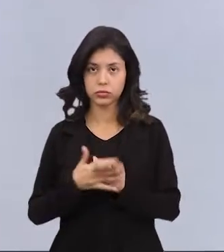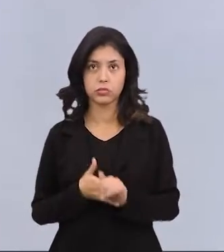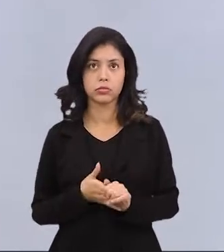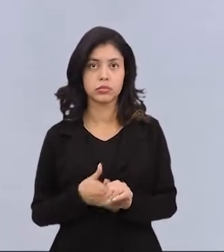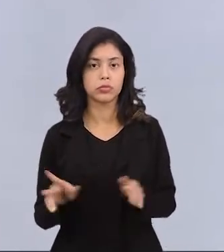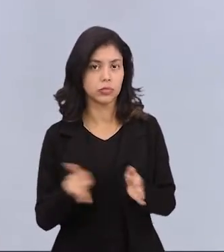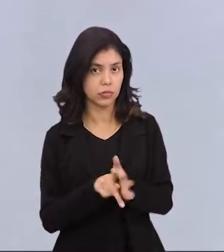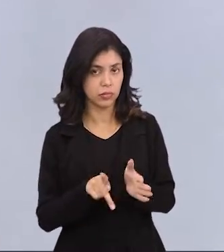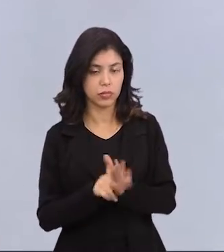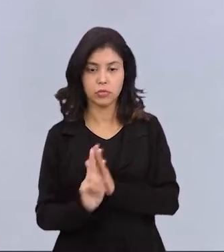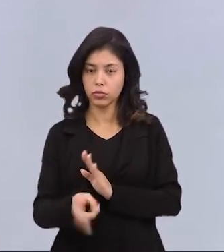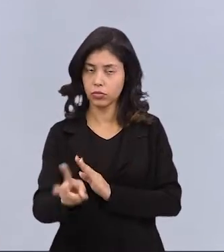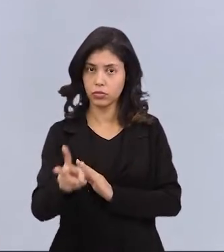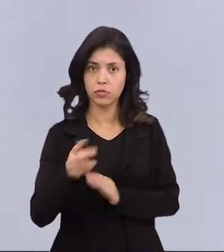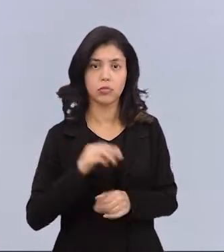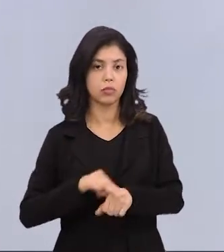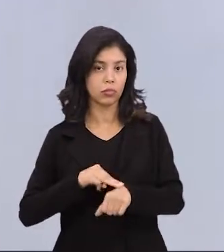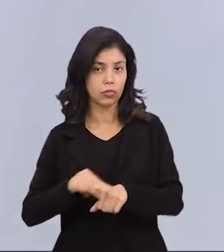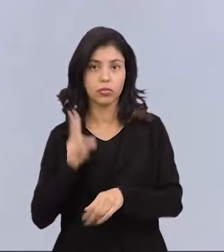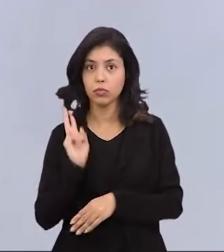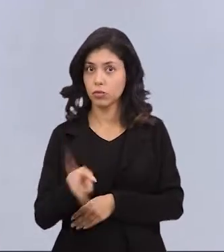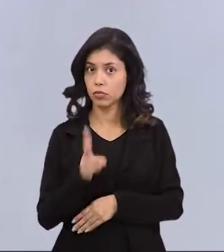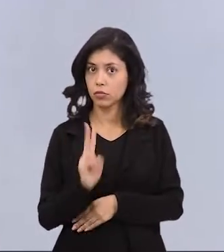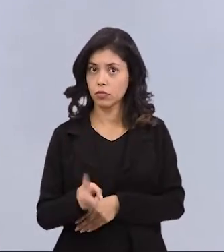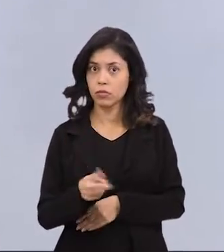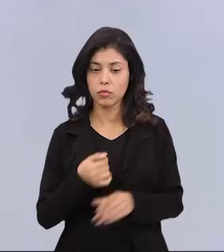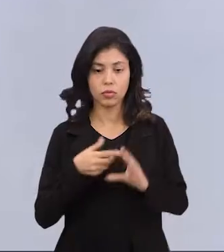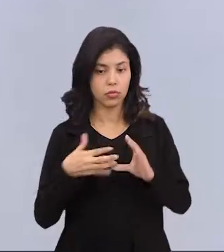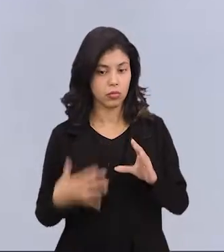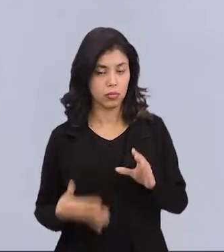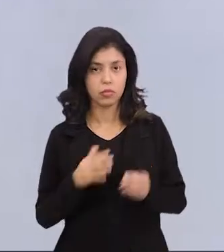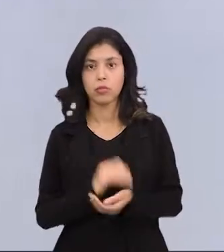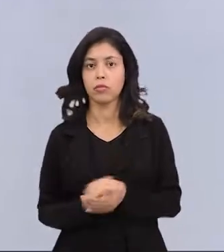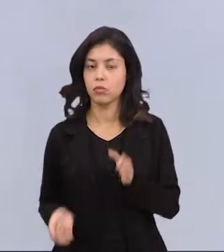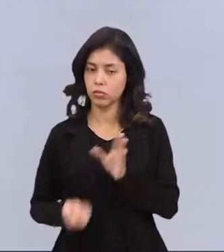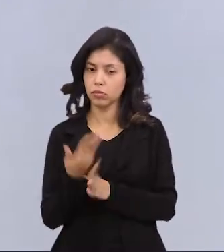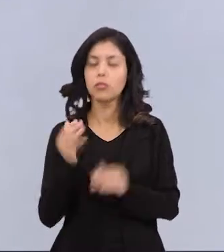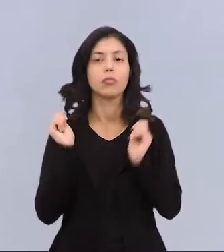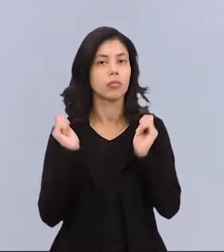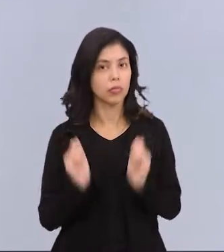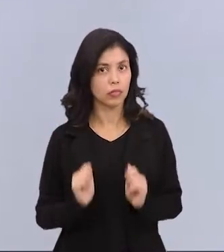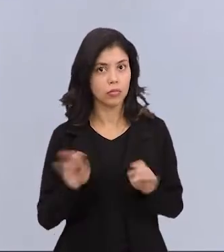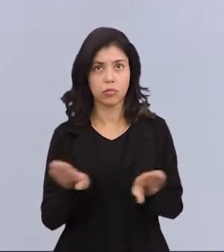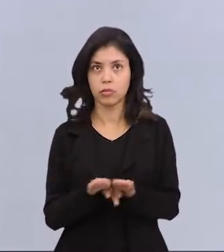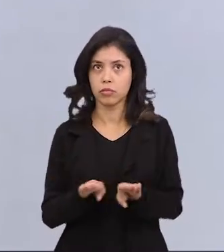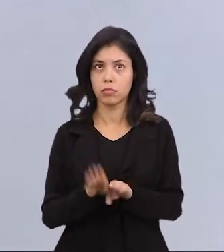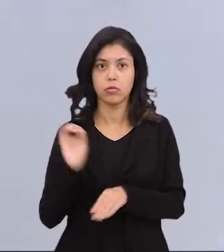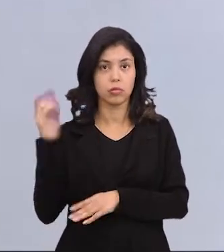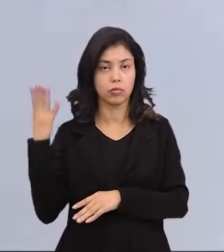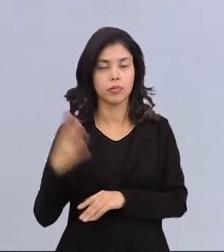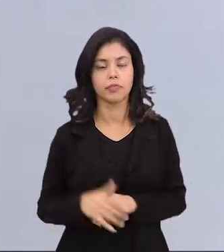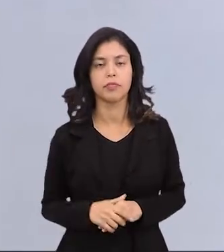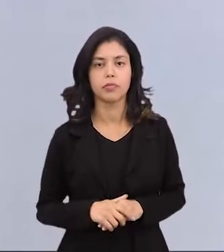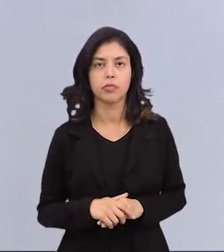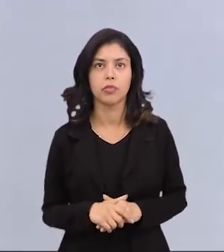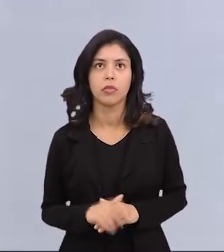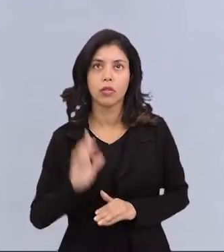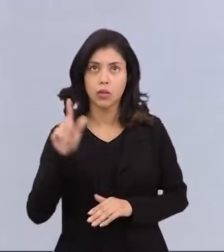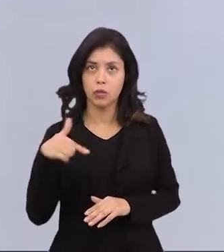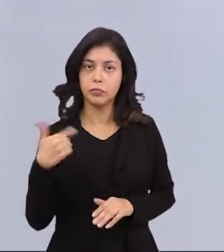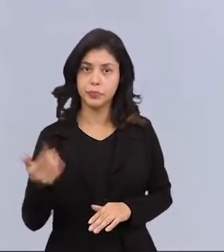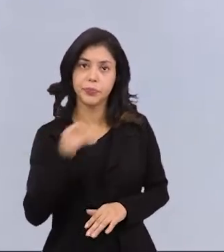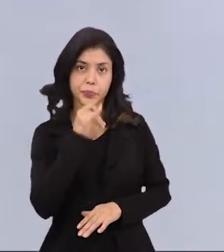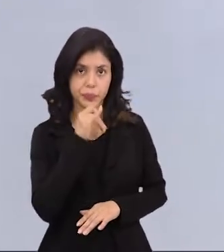lado que permaneceu marrom é a mesma espécie originária. Isso também pode acontecer. Um